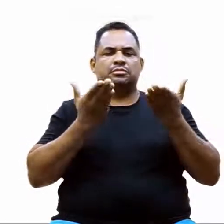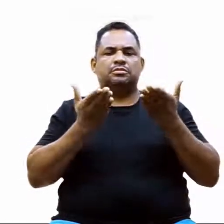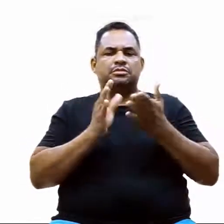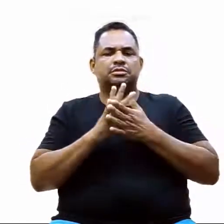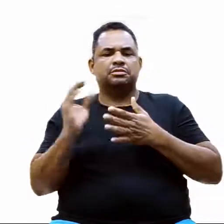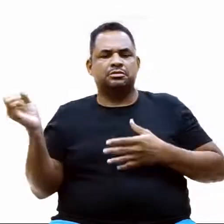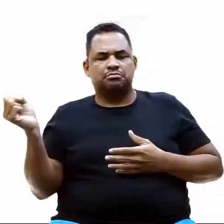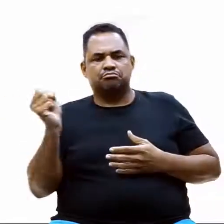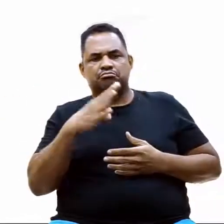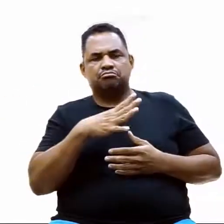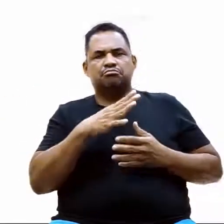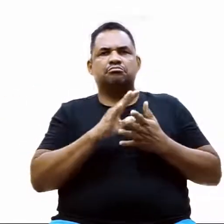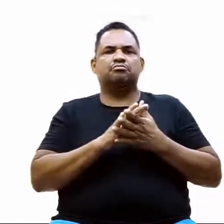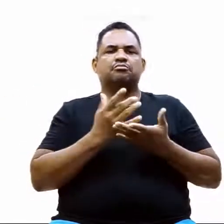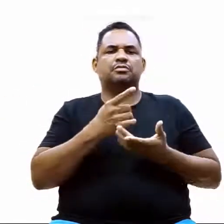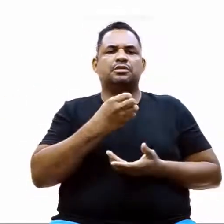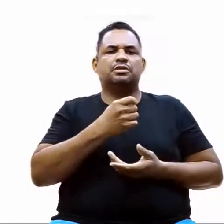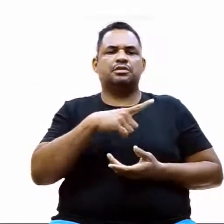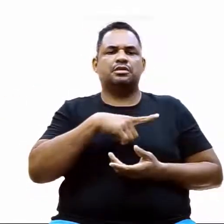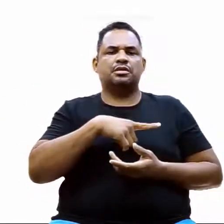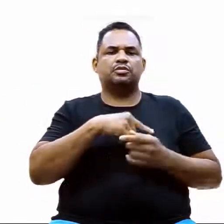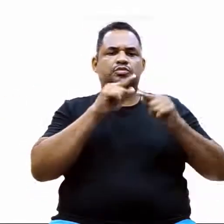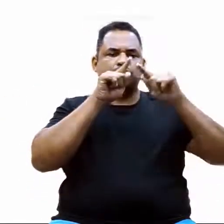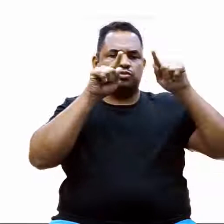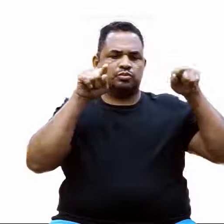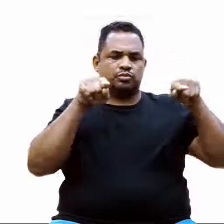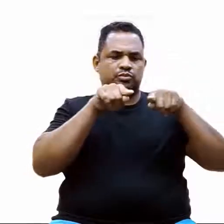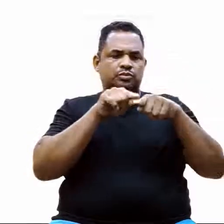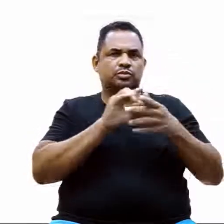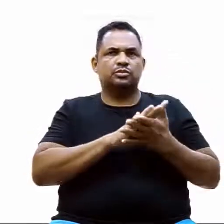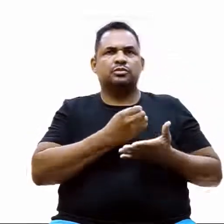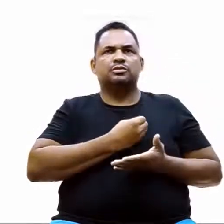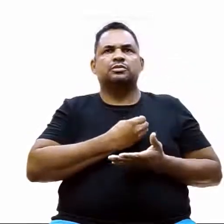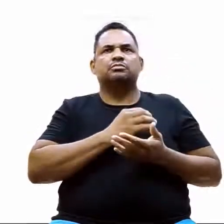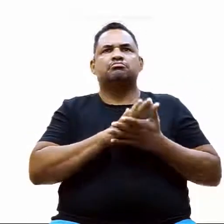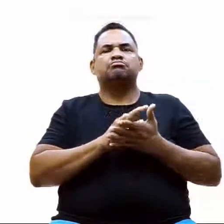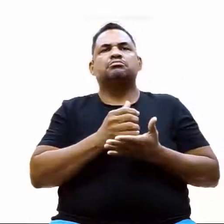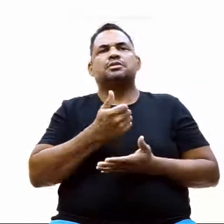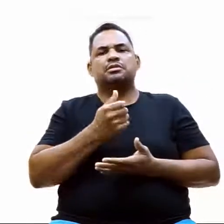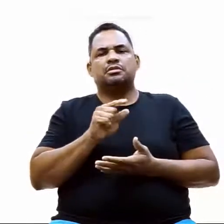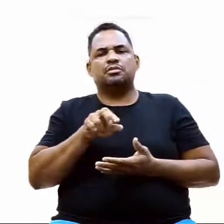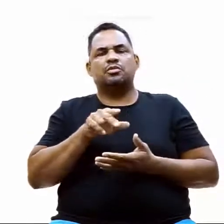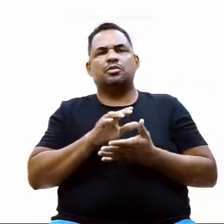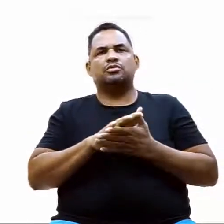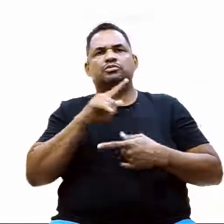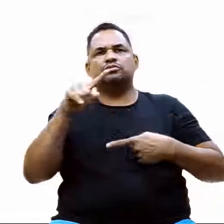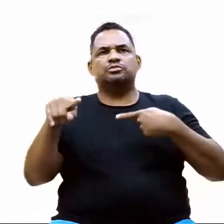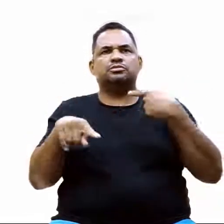balanças digitais, que têm o mesmo objetivo de medir as massas, tá bom?